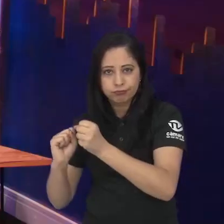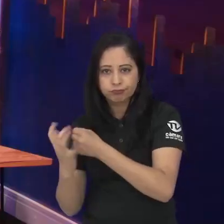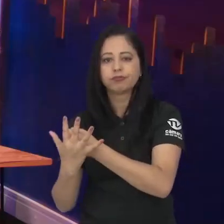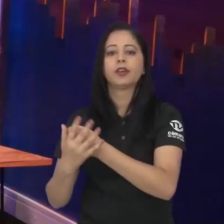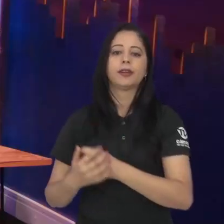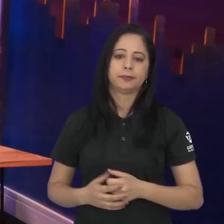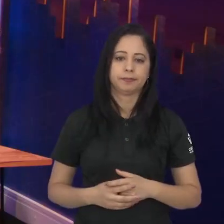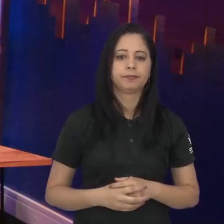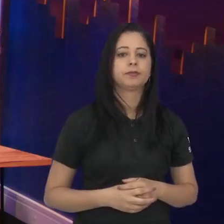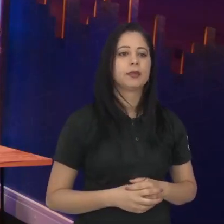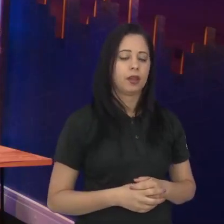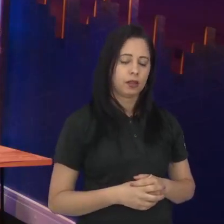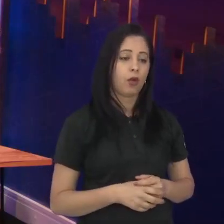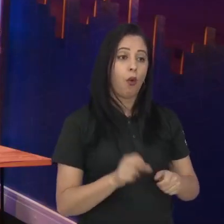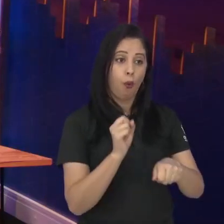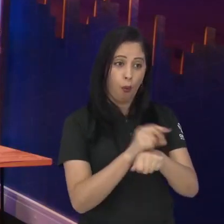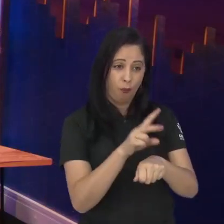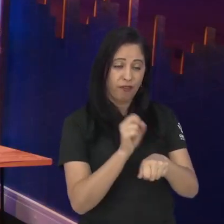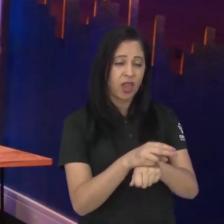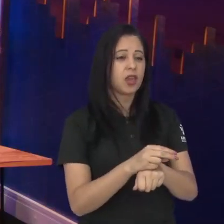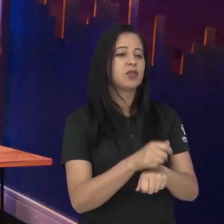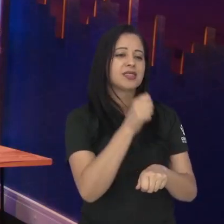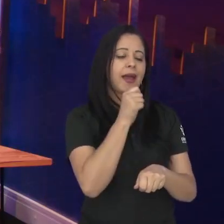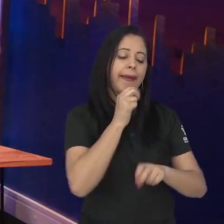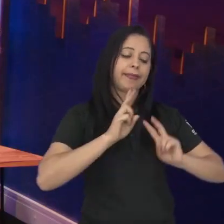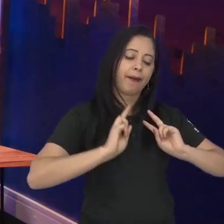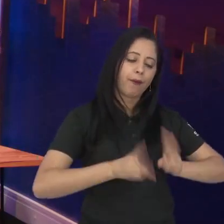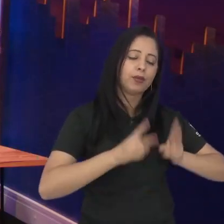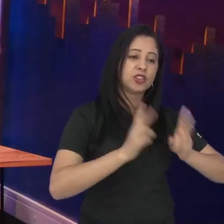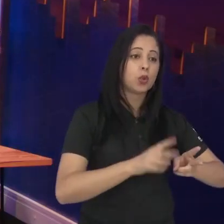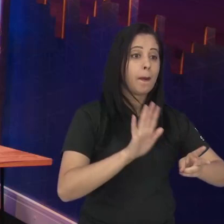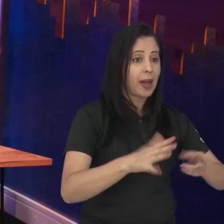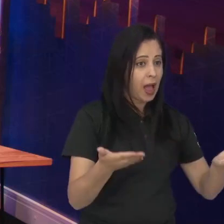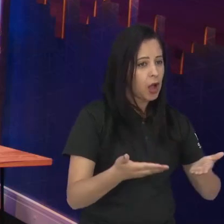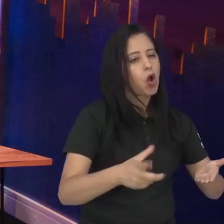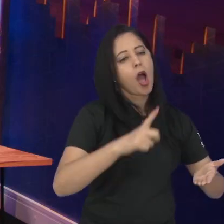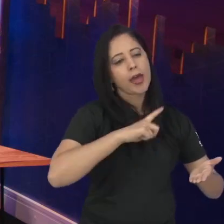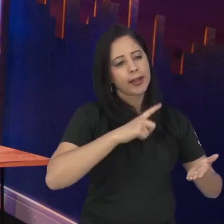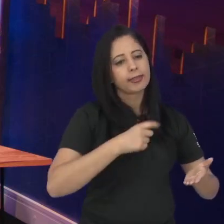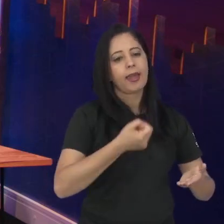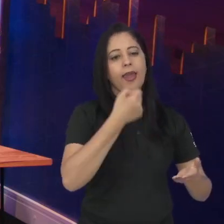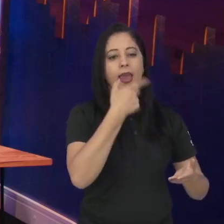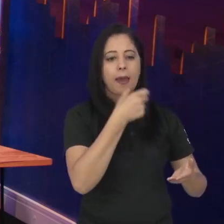que continua, mas a gente foi aí, né, pensando então em remédios, em vacinas.